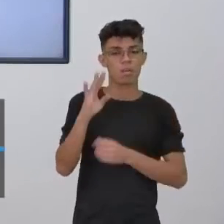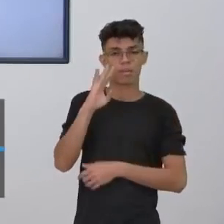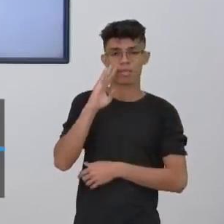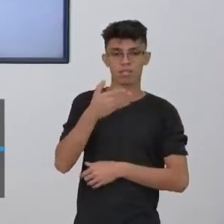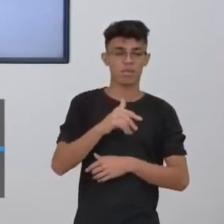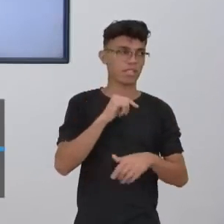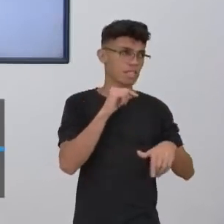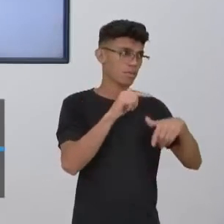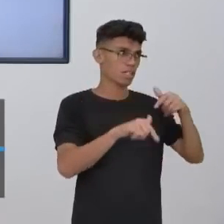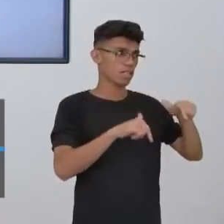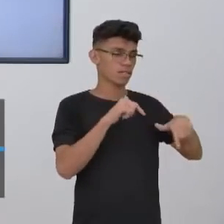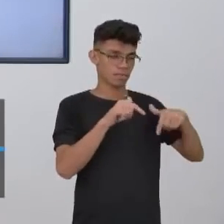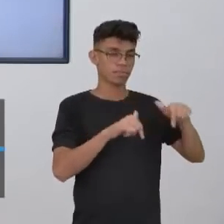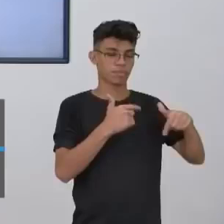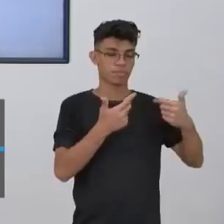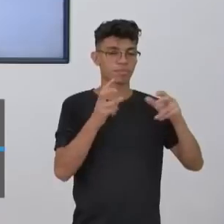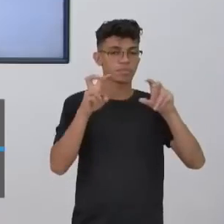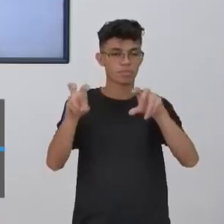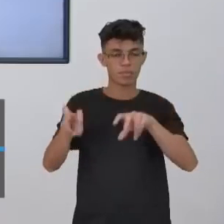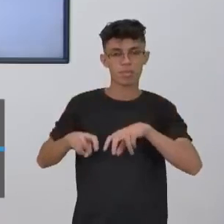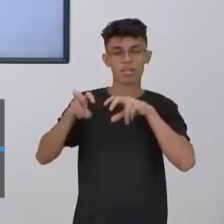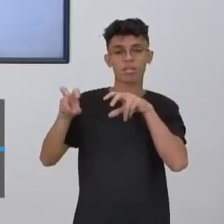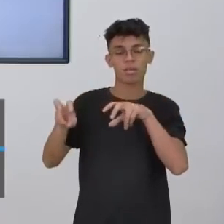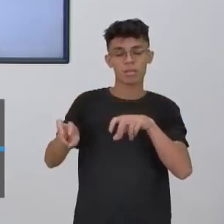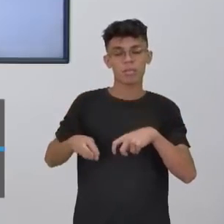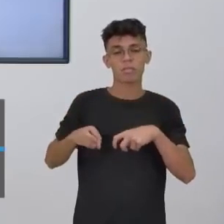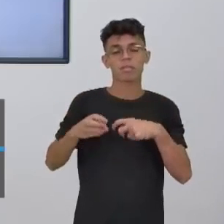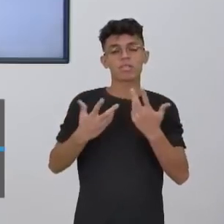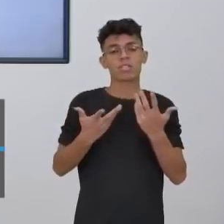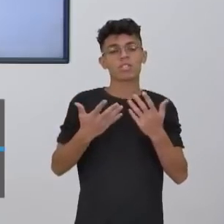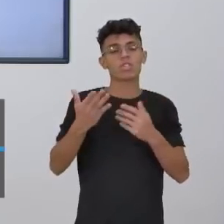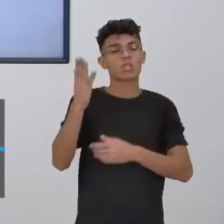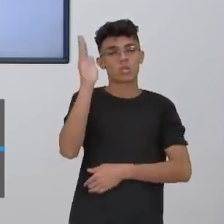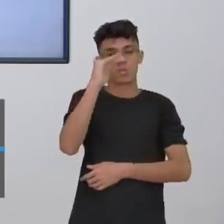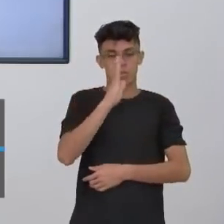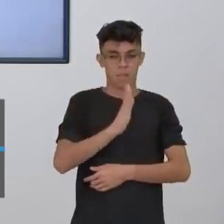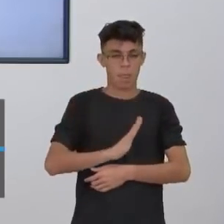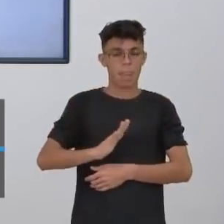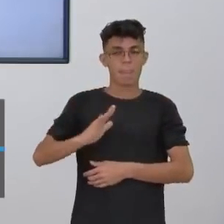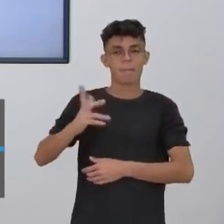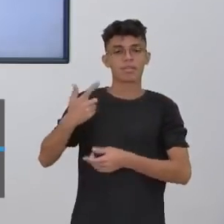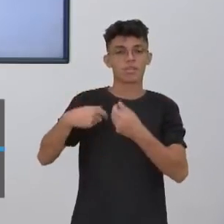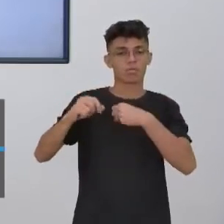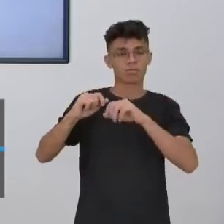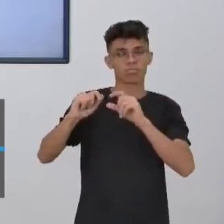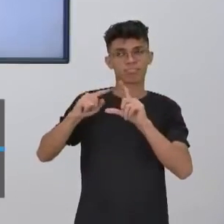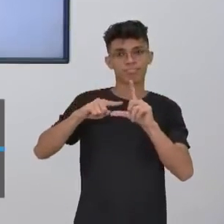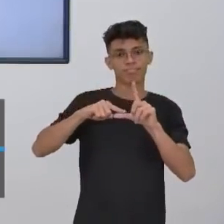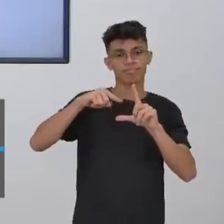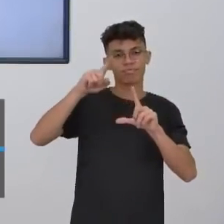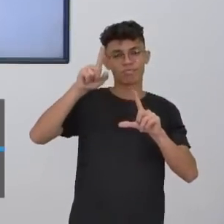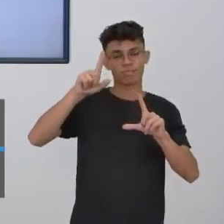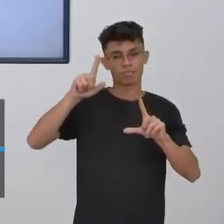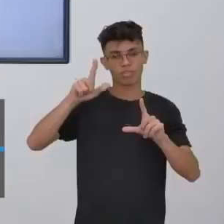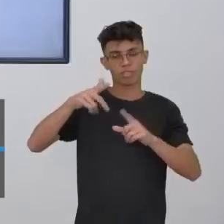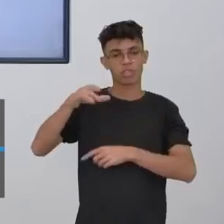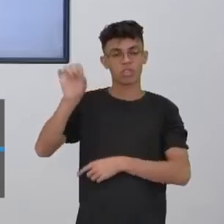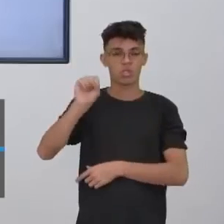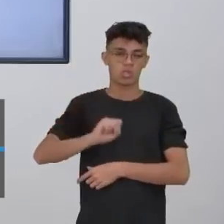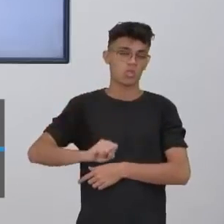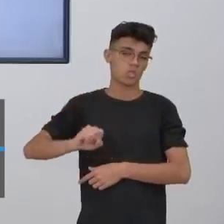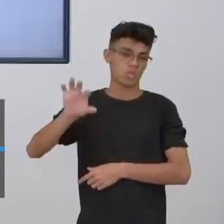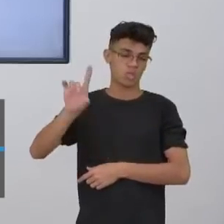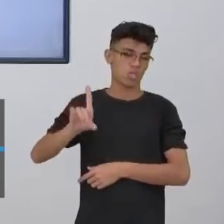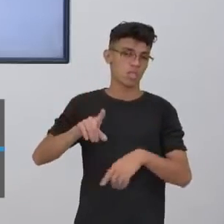trabalhadores urbanos, já que a industrialização do Brasil vinha crescendo, né? Aqui no Sudeste, em